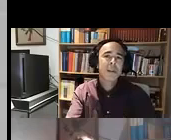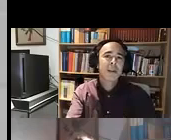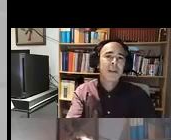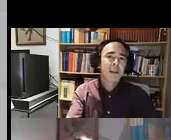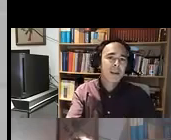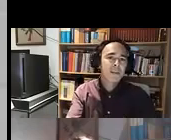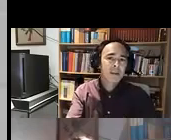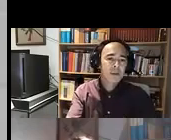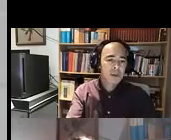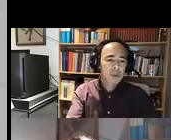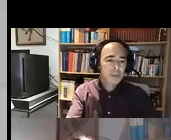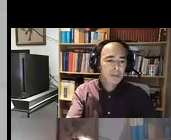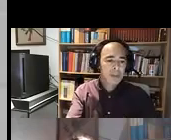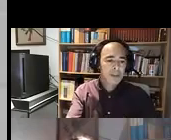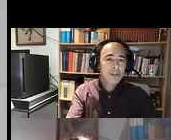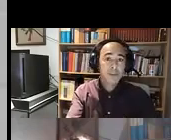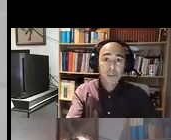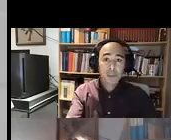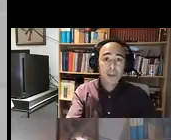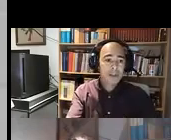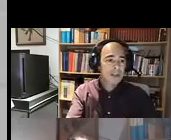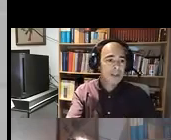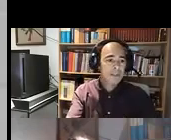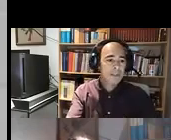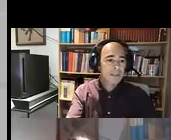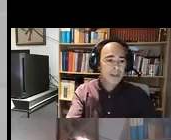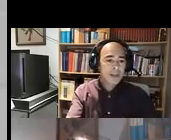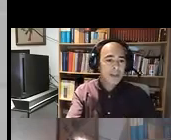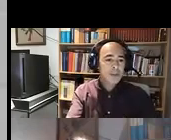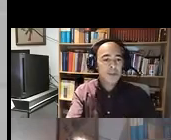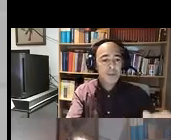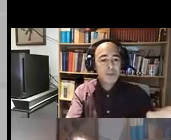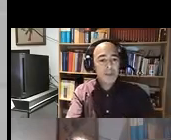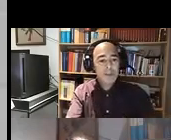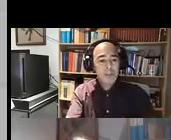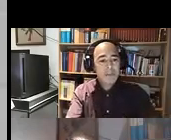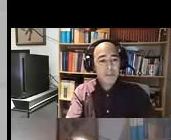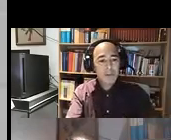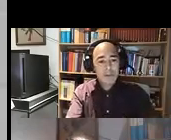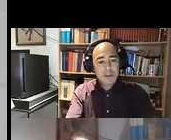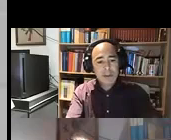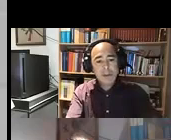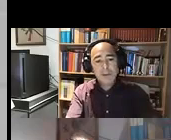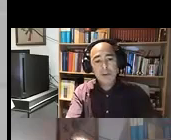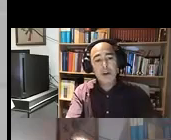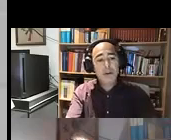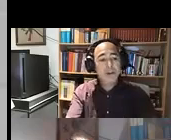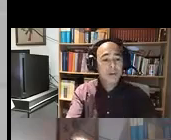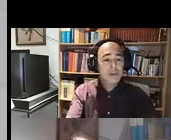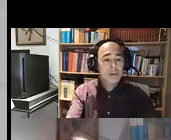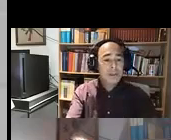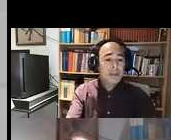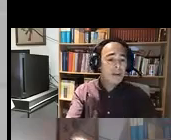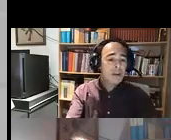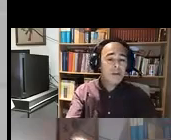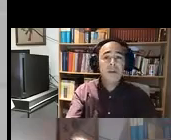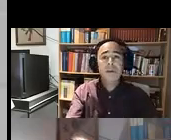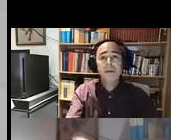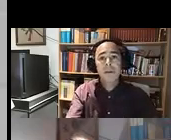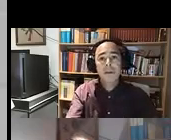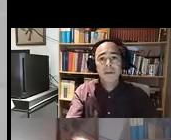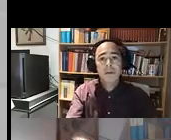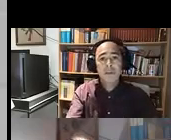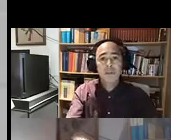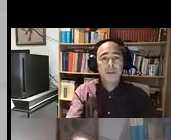produtos e ele vai nos recompensar de forma bem grande até infantiles aqui também mais informações diz que não há obrigações e